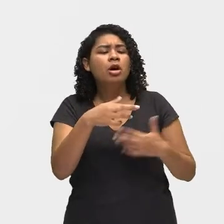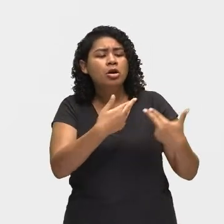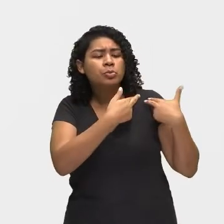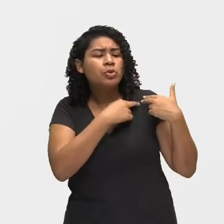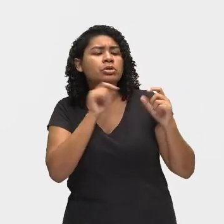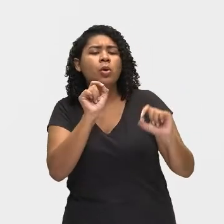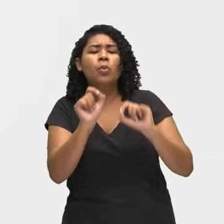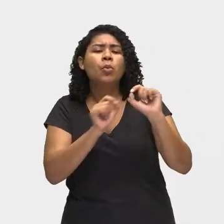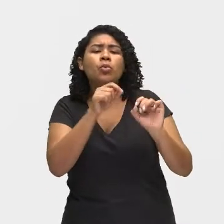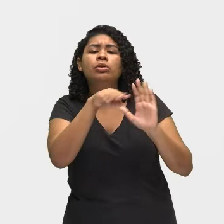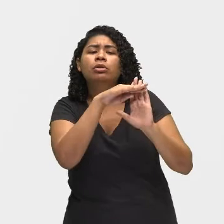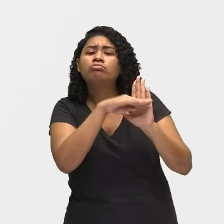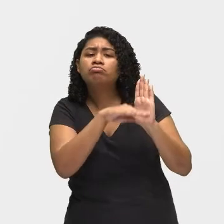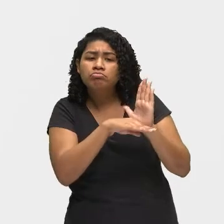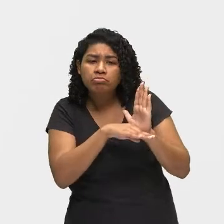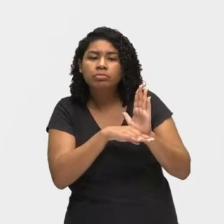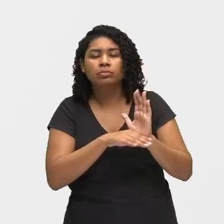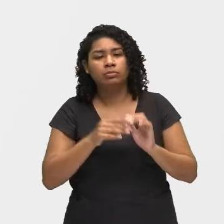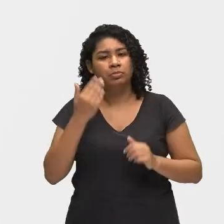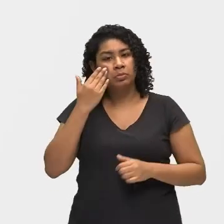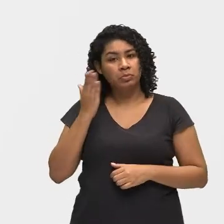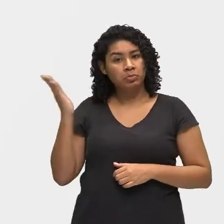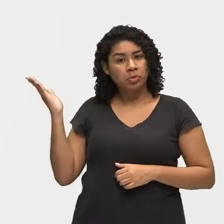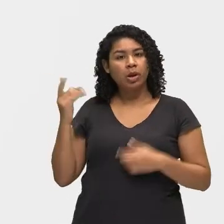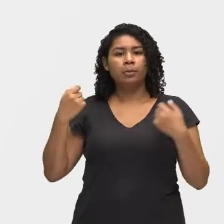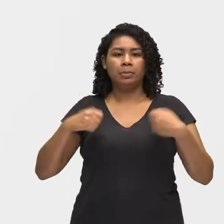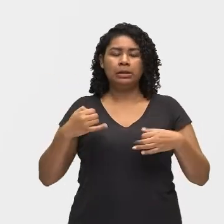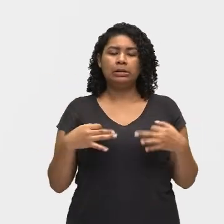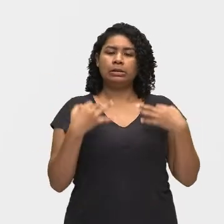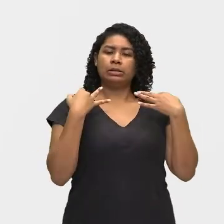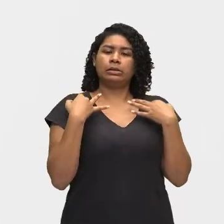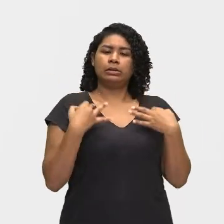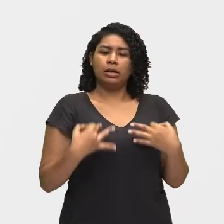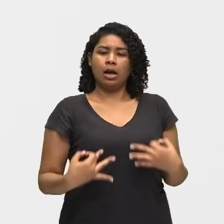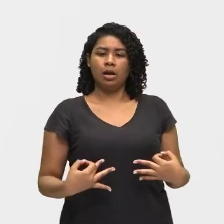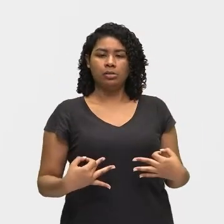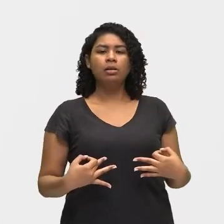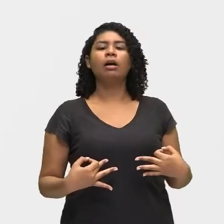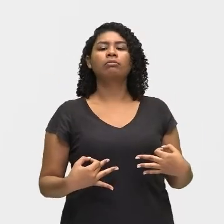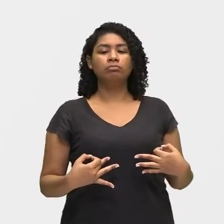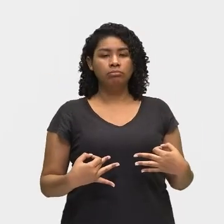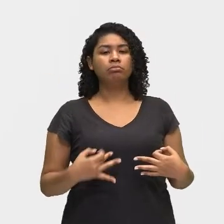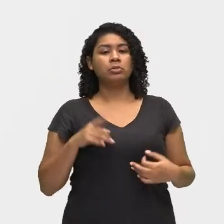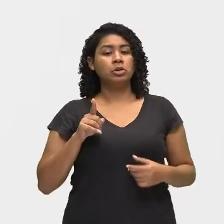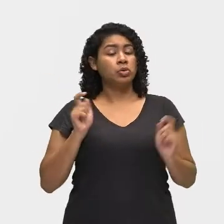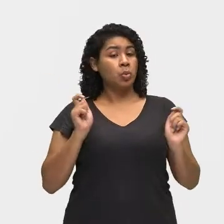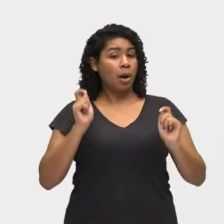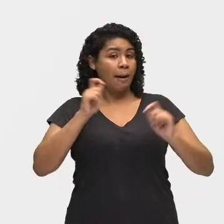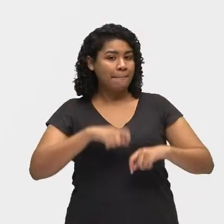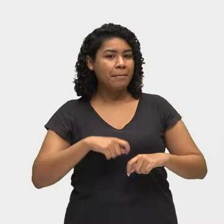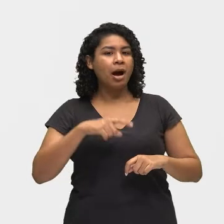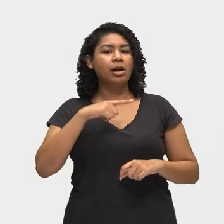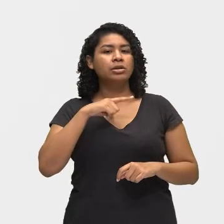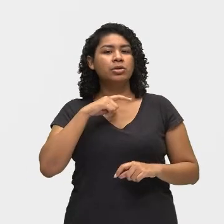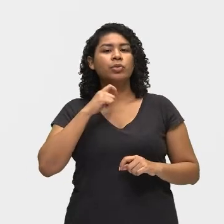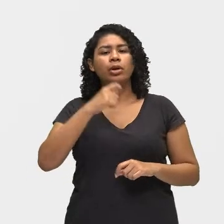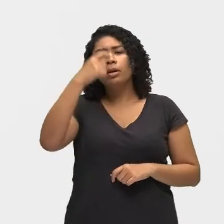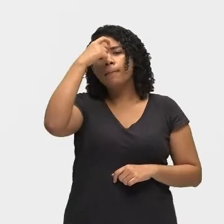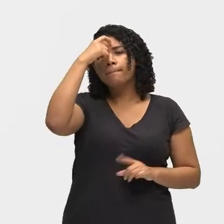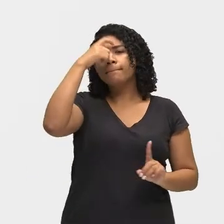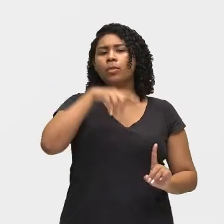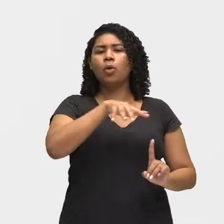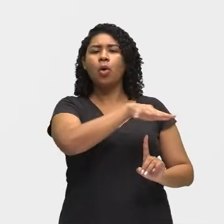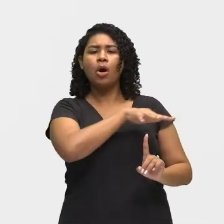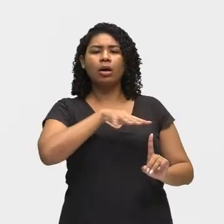ser alguém de uma reputação ilibada, né, correto, para que ele fosse capaz, tivesse a moral de fazer valer